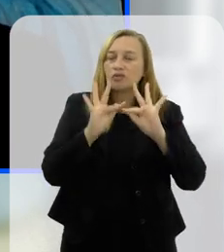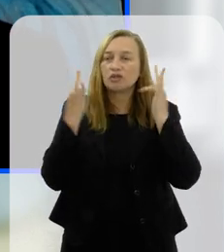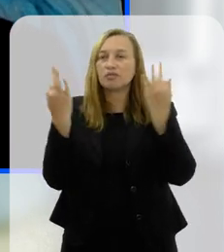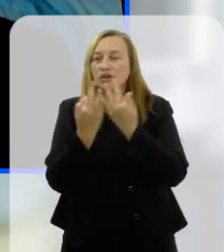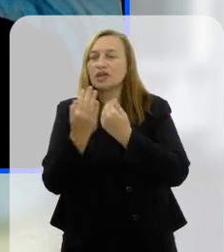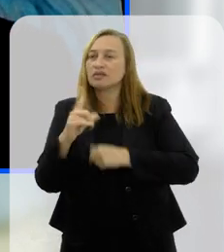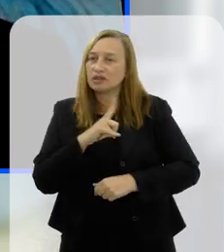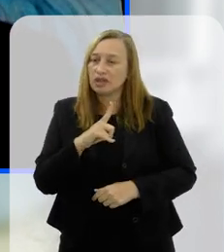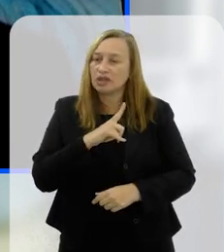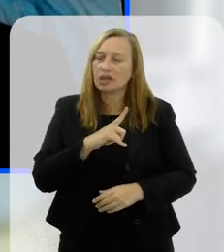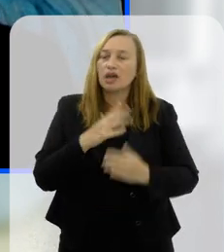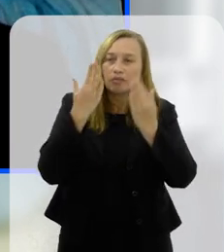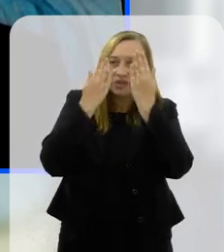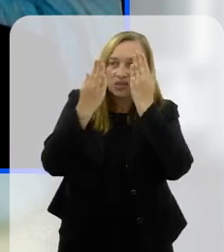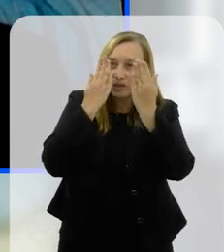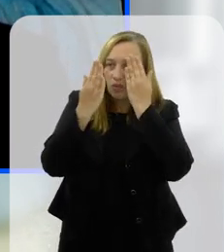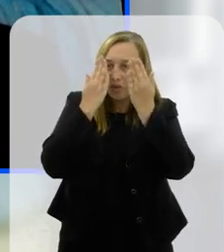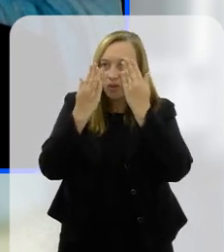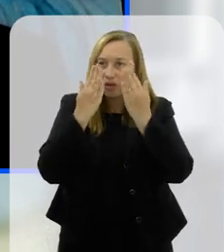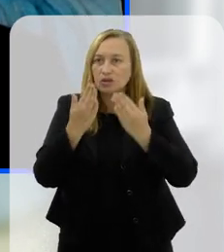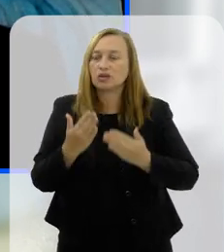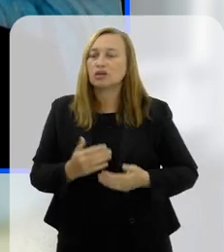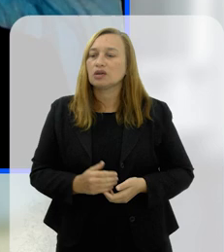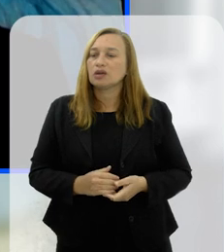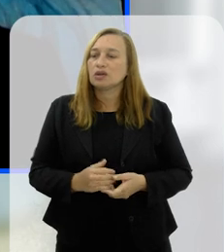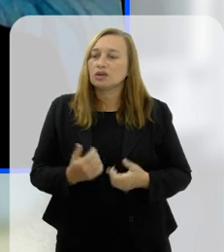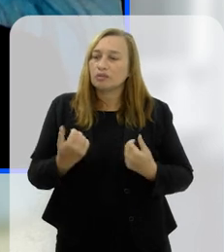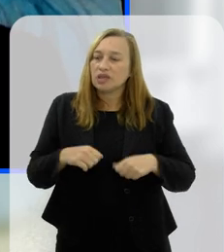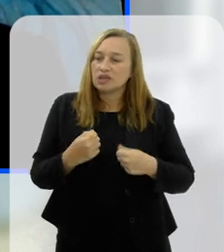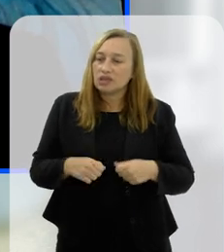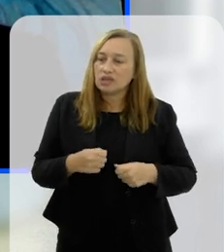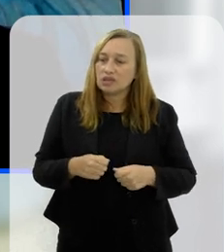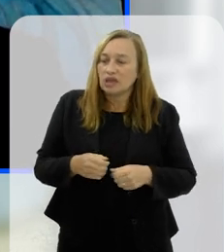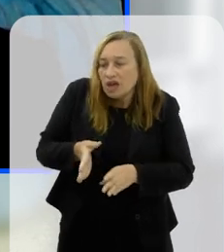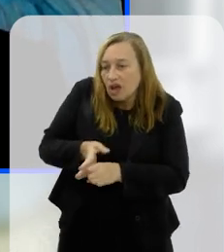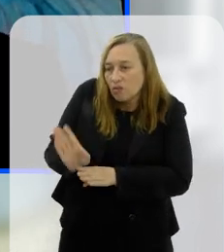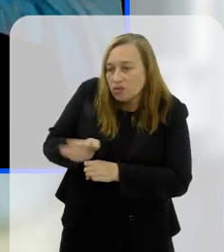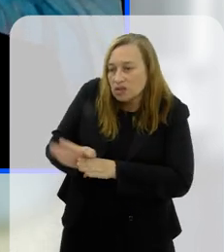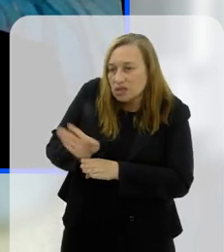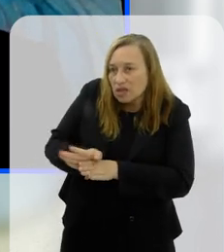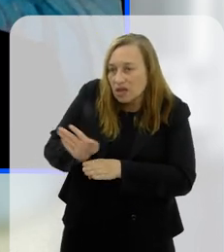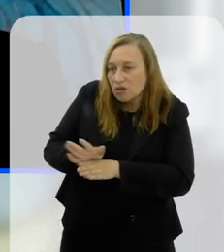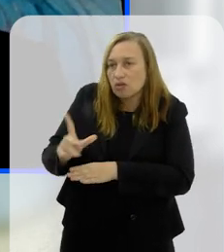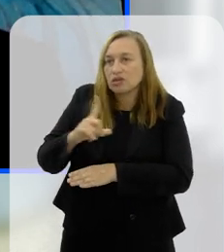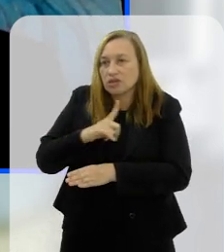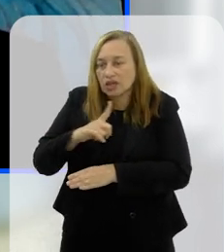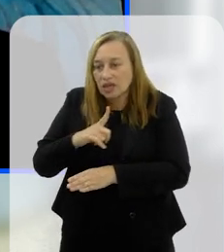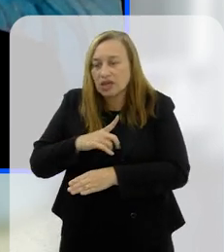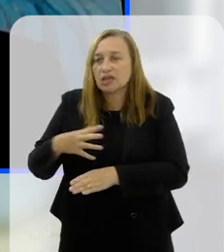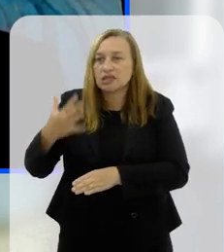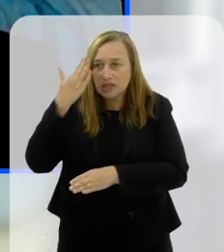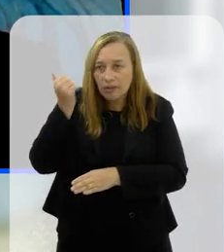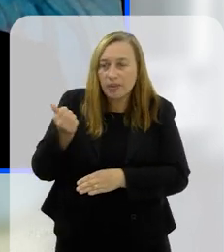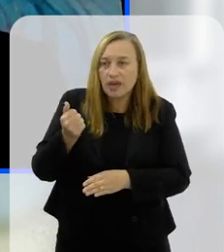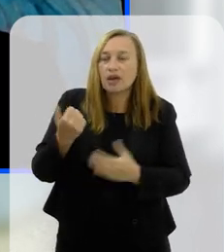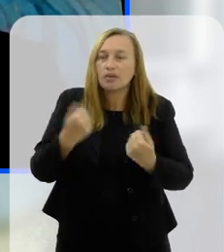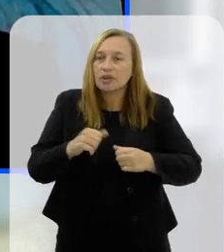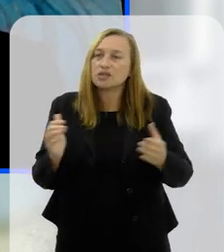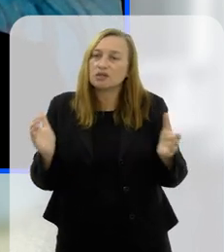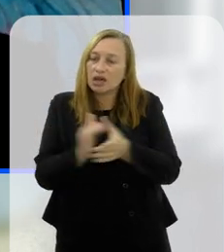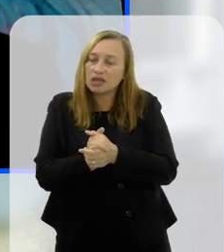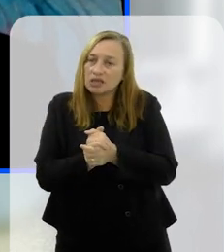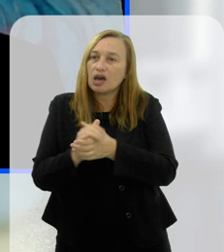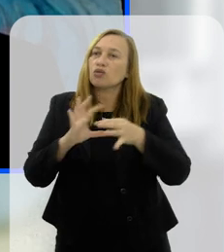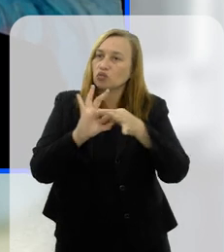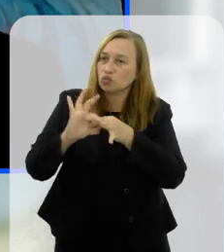famílias e saber que é inevitável que eles vão ter que passar por isso porque é filho deles mas que é importante o casal estar